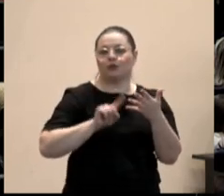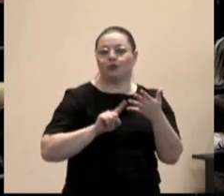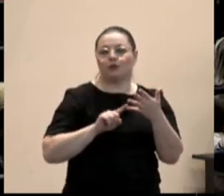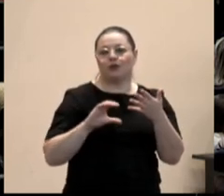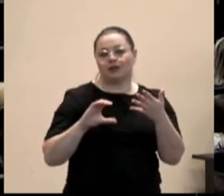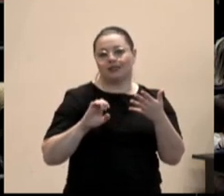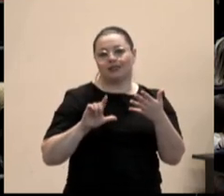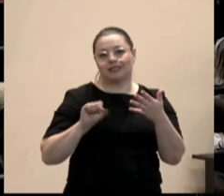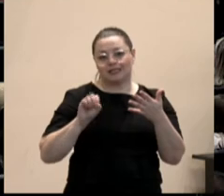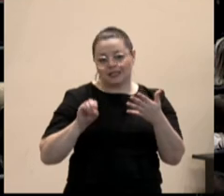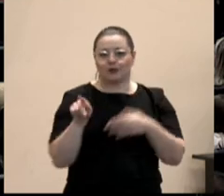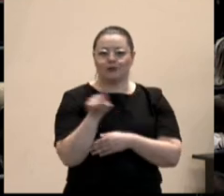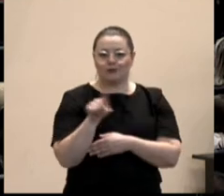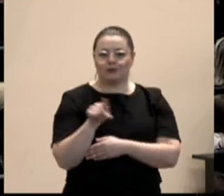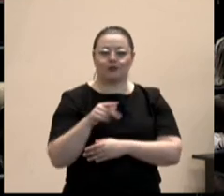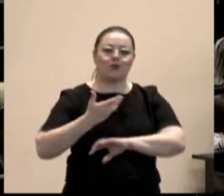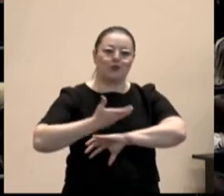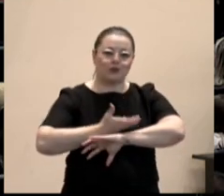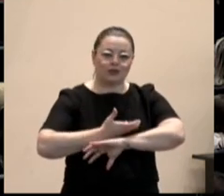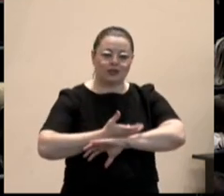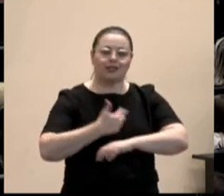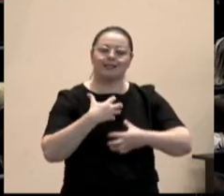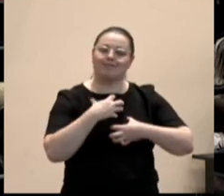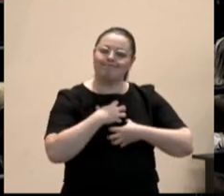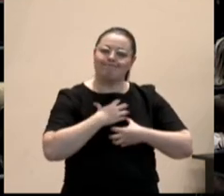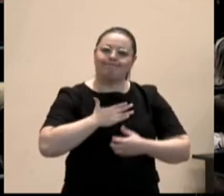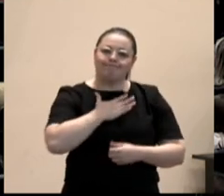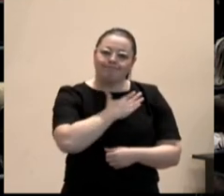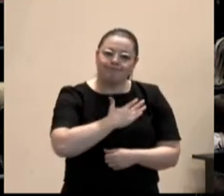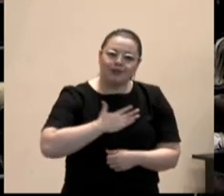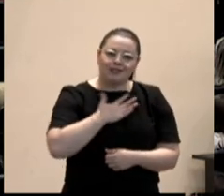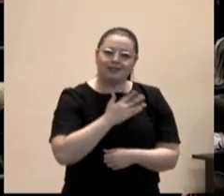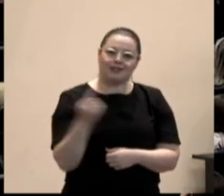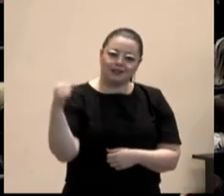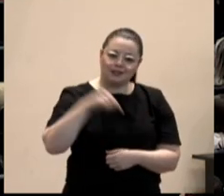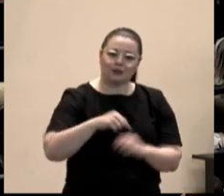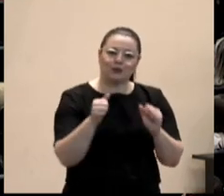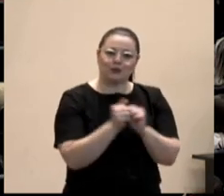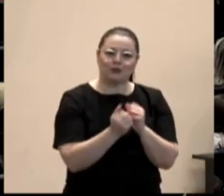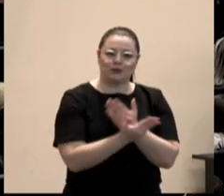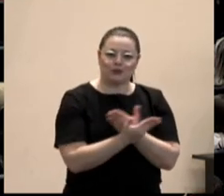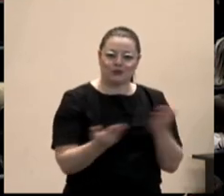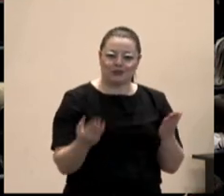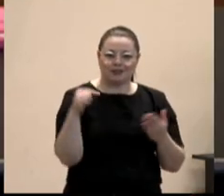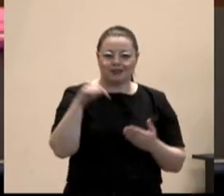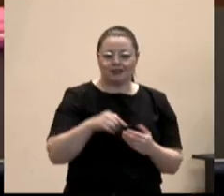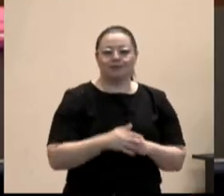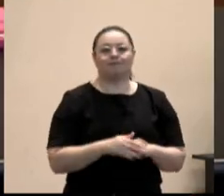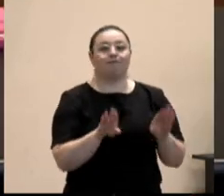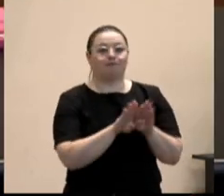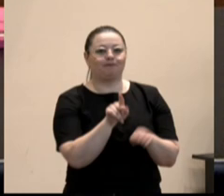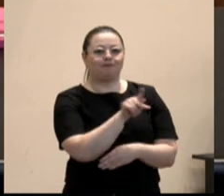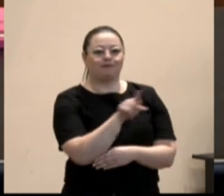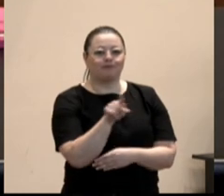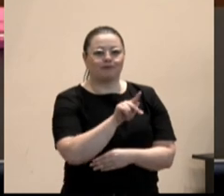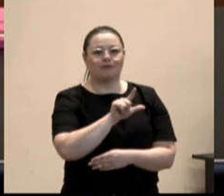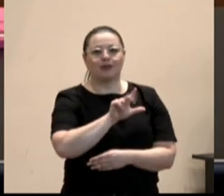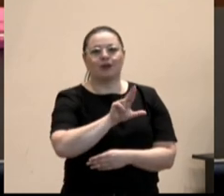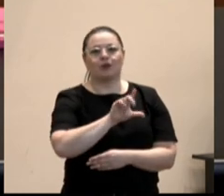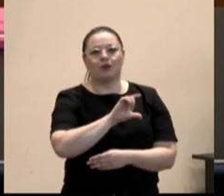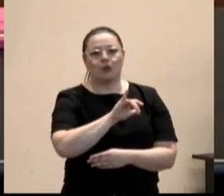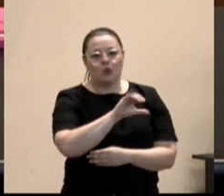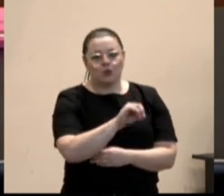UDESC. Então, prazer aqui estar com vocês nesse lugar. E o professor Wilson Ney também, por toda